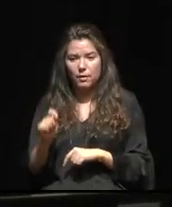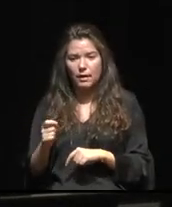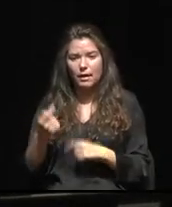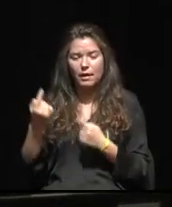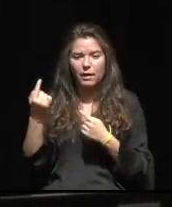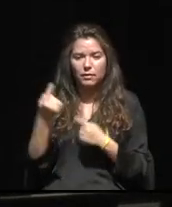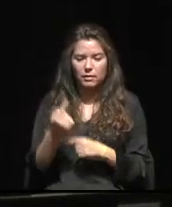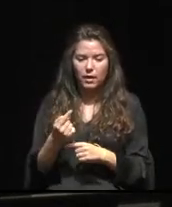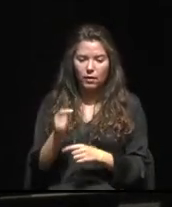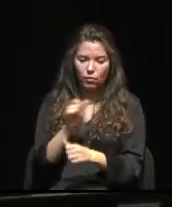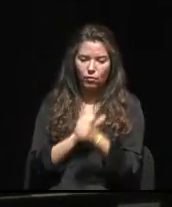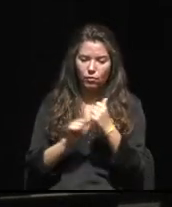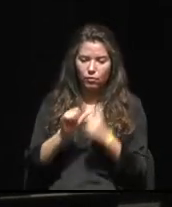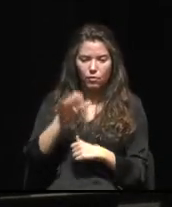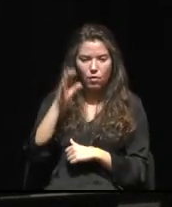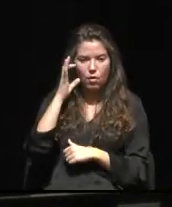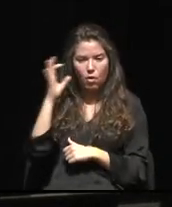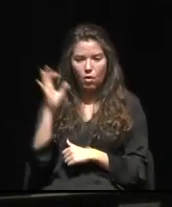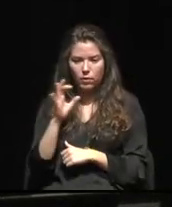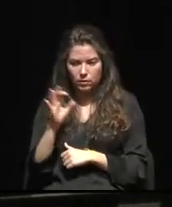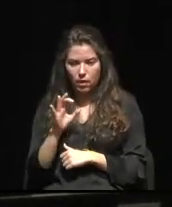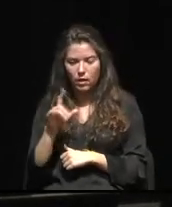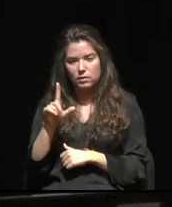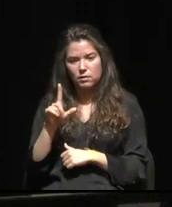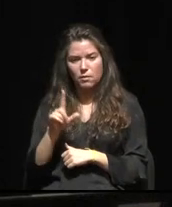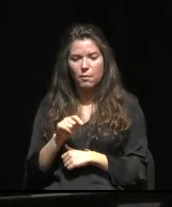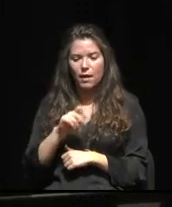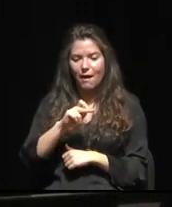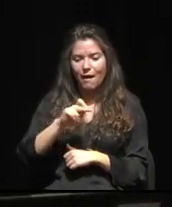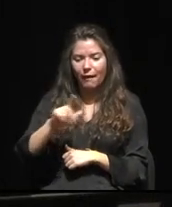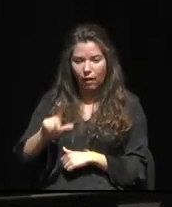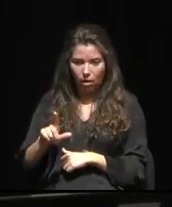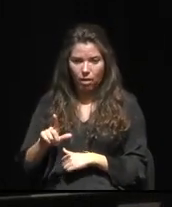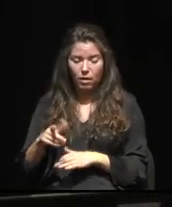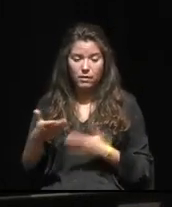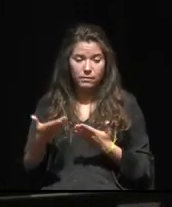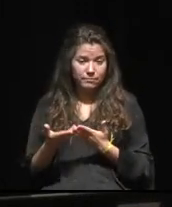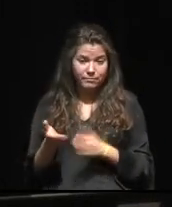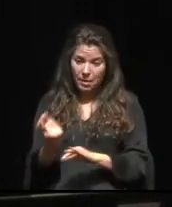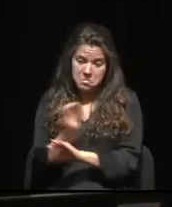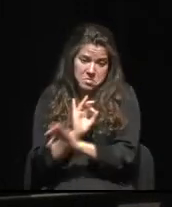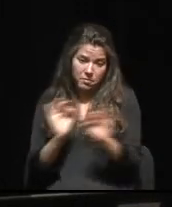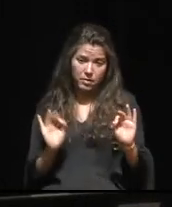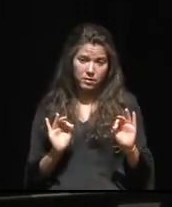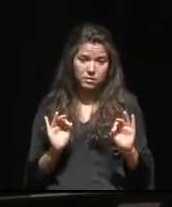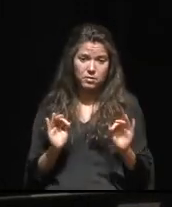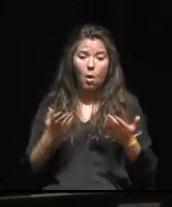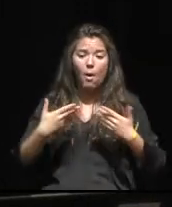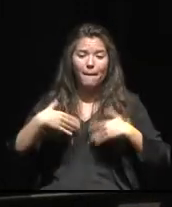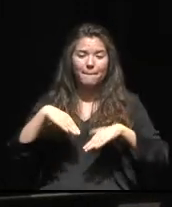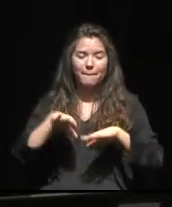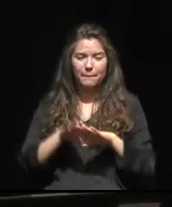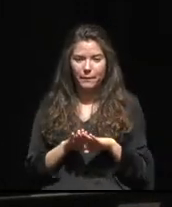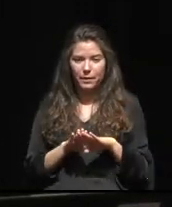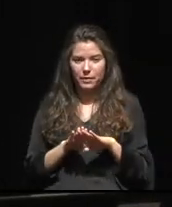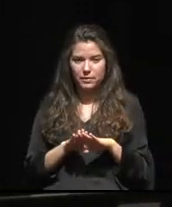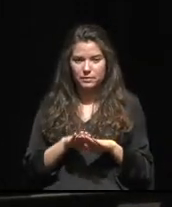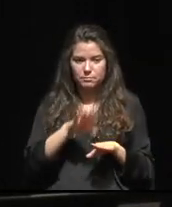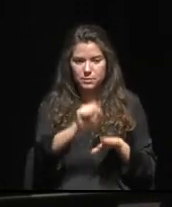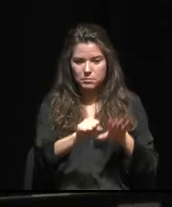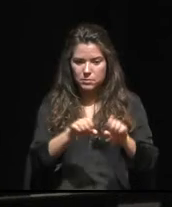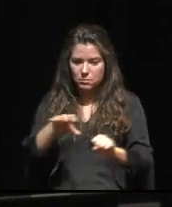recorrer ao setor hoteleiro e ao alojamento local É extraordinário Mas em vez de andarem à caça de